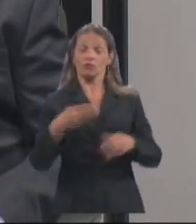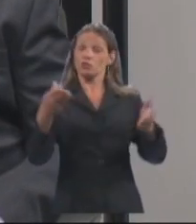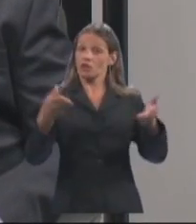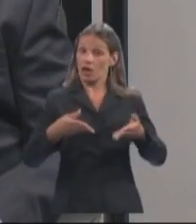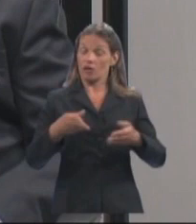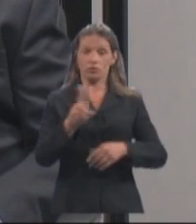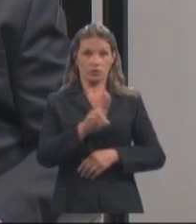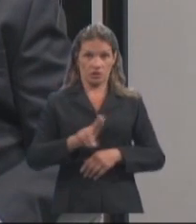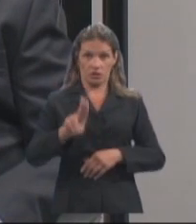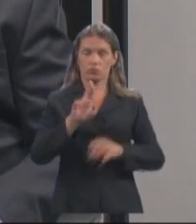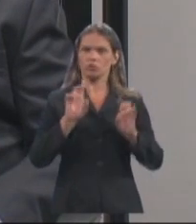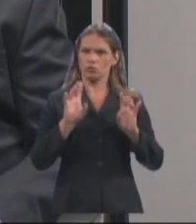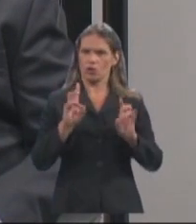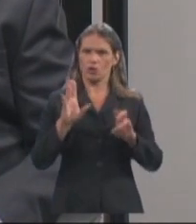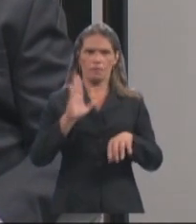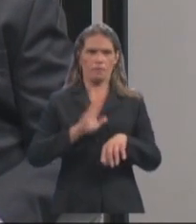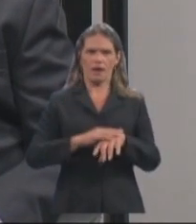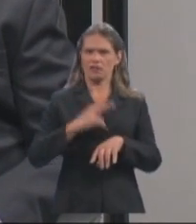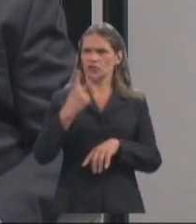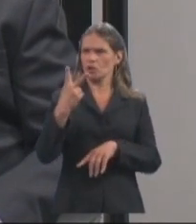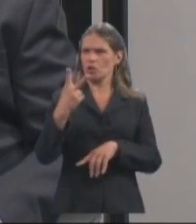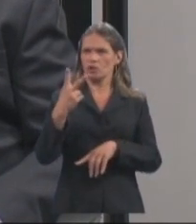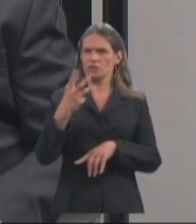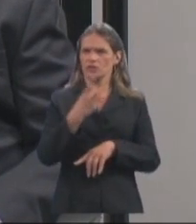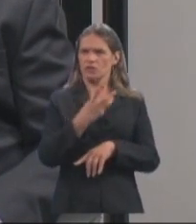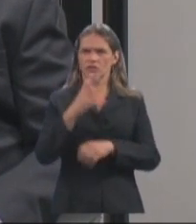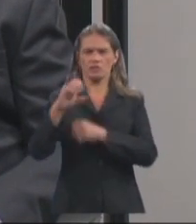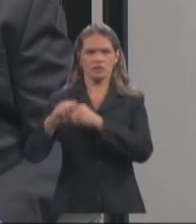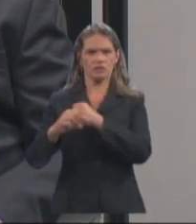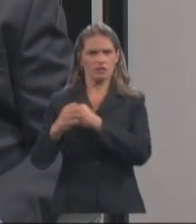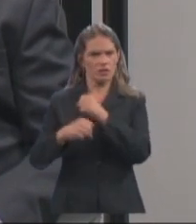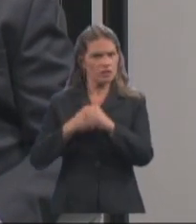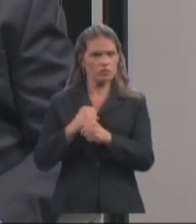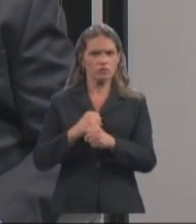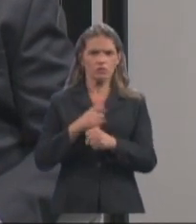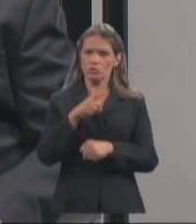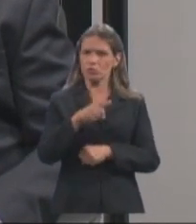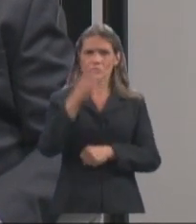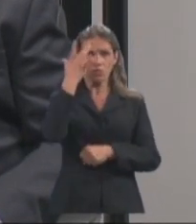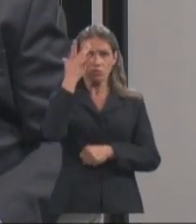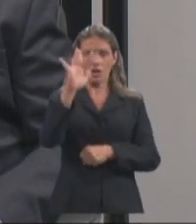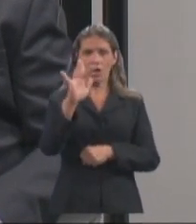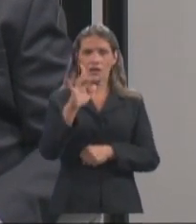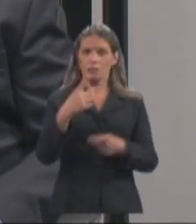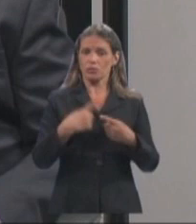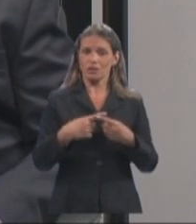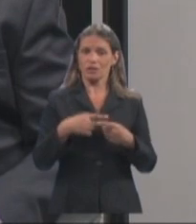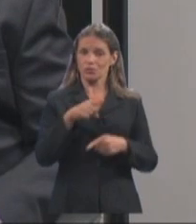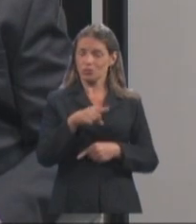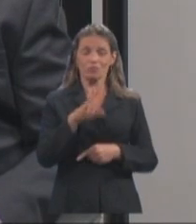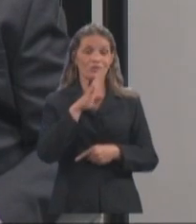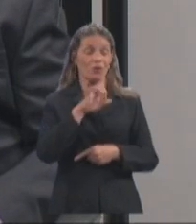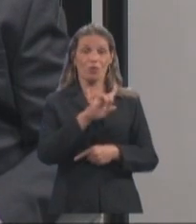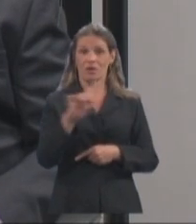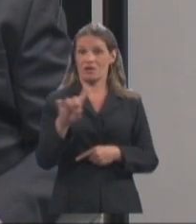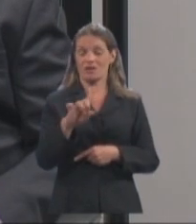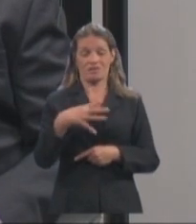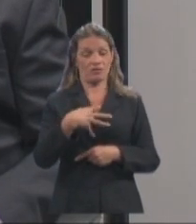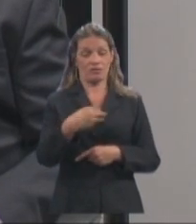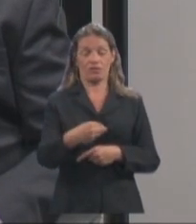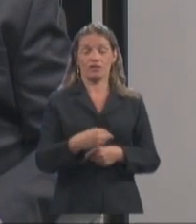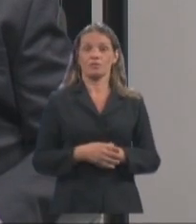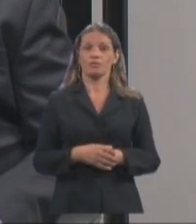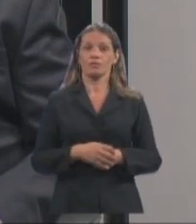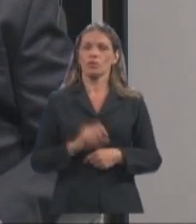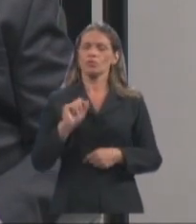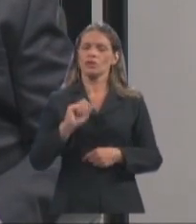teu filho já tá usando droga já há mais de 2 3 anos e tu não sabe por quê Porque tu não conhece o teu filho tu não conversa